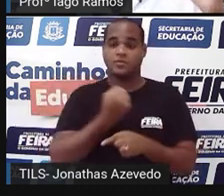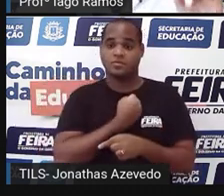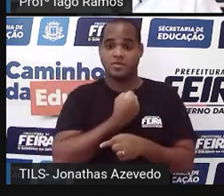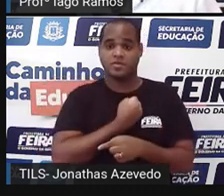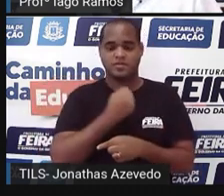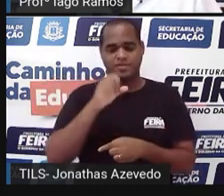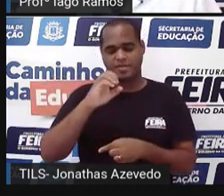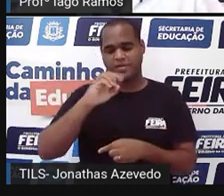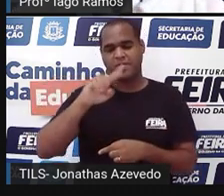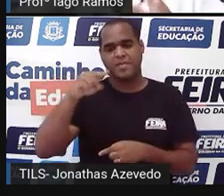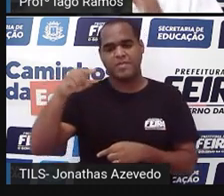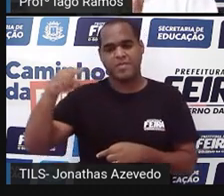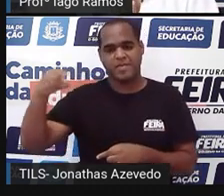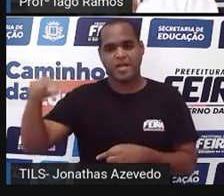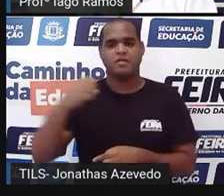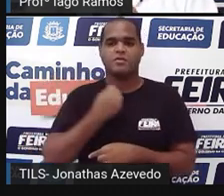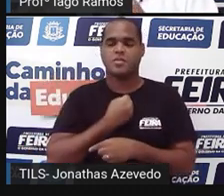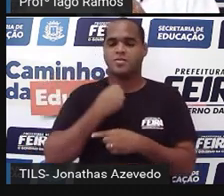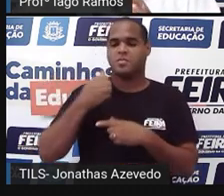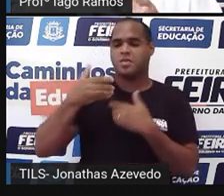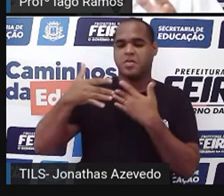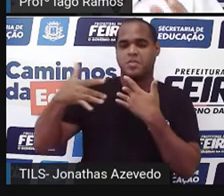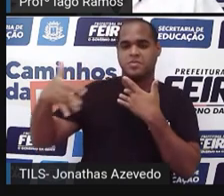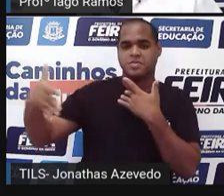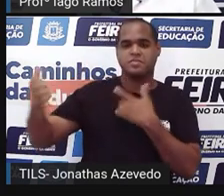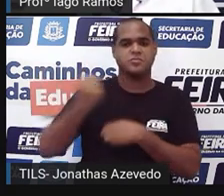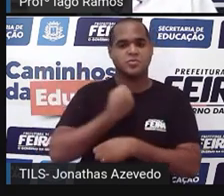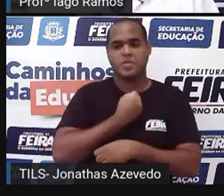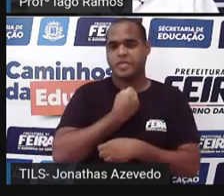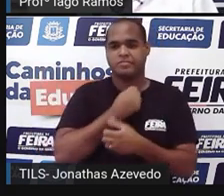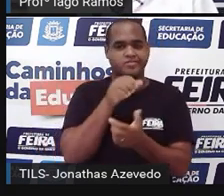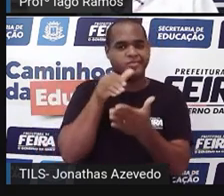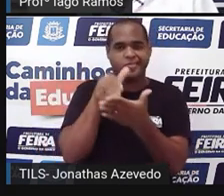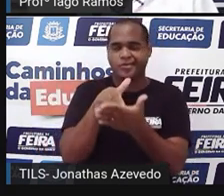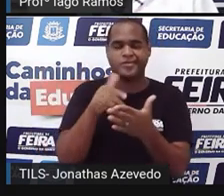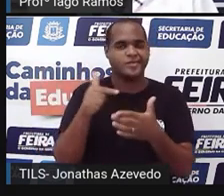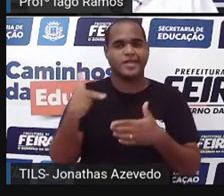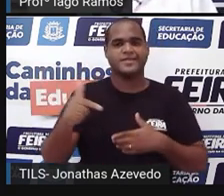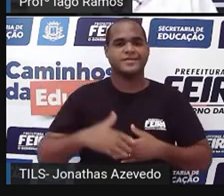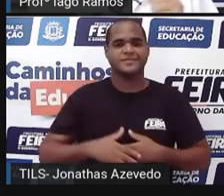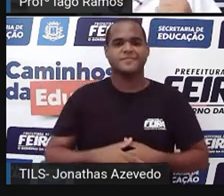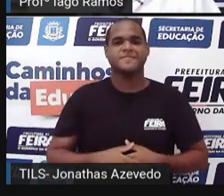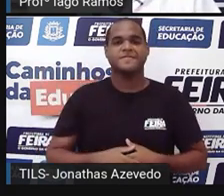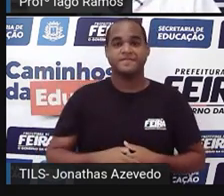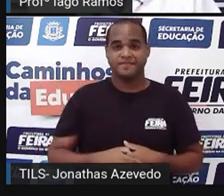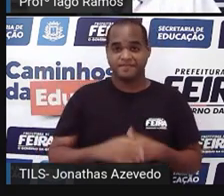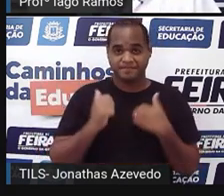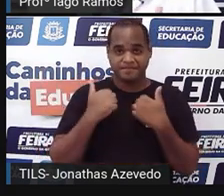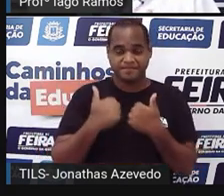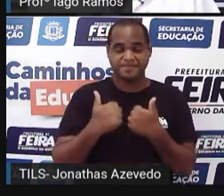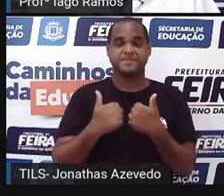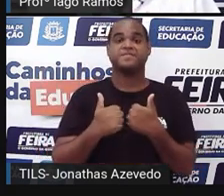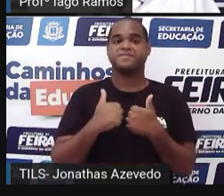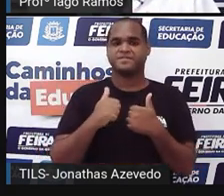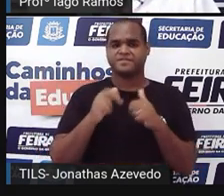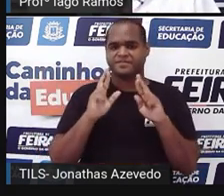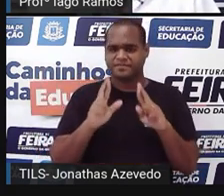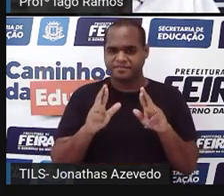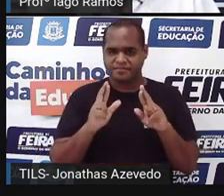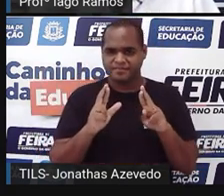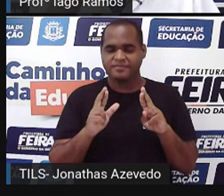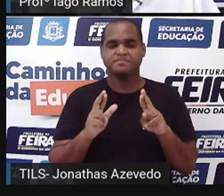e depois da, aparece infinitos algarismos Ah beleza tranquilo